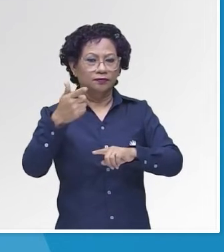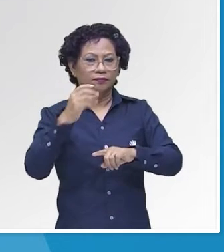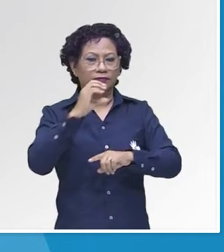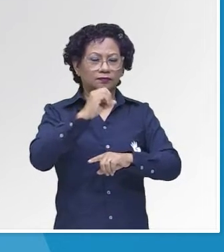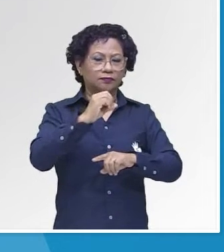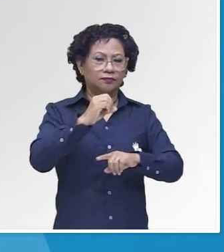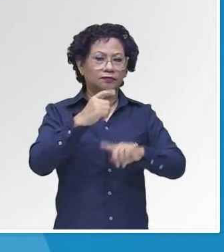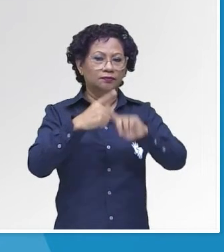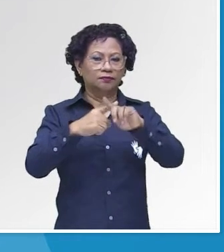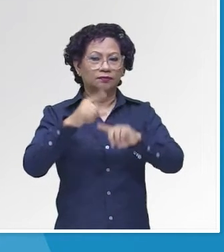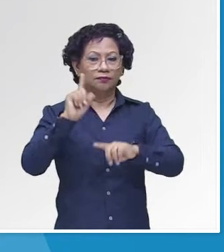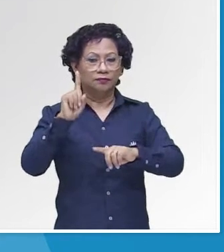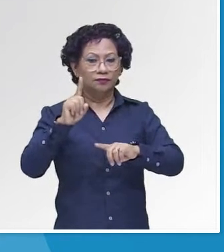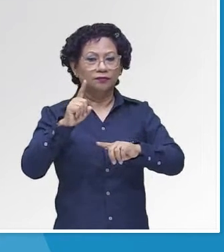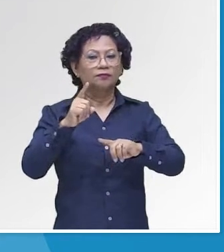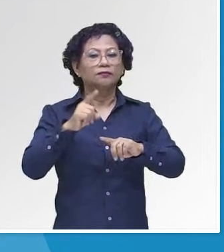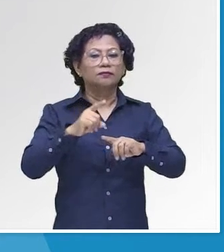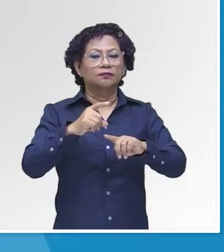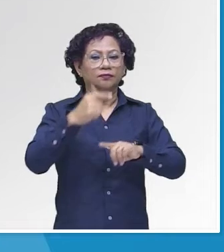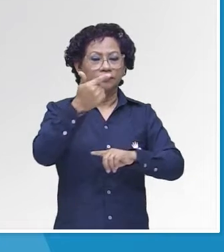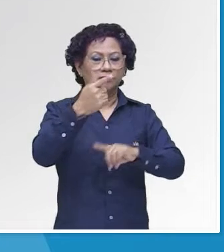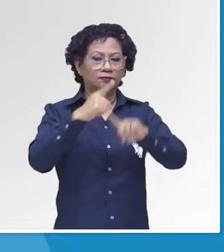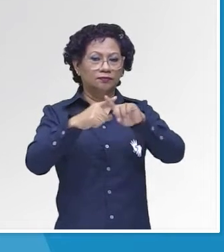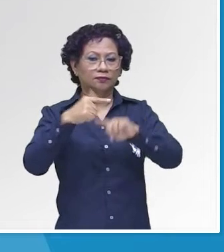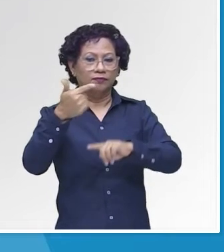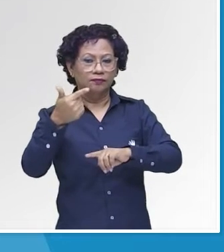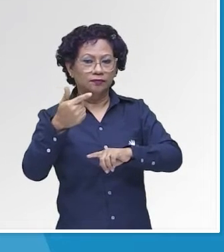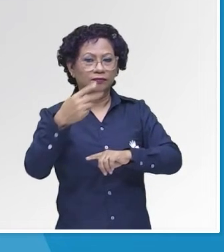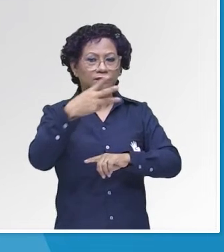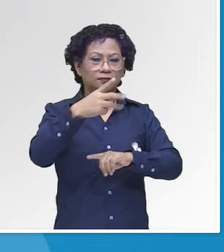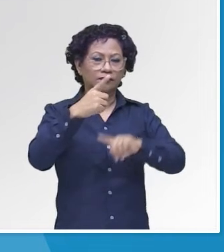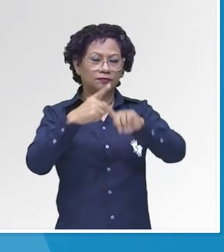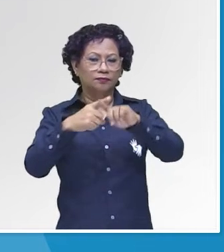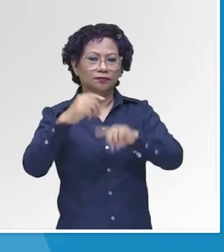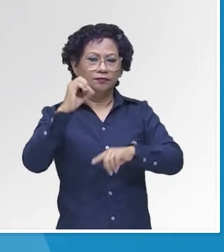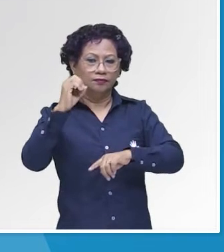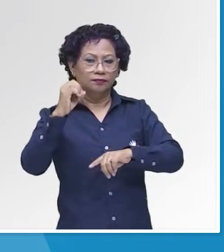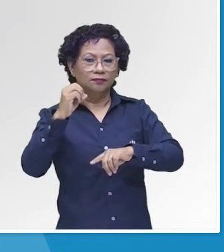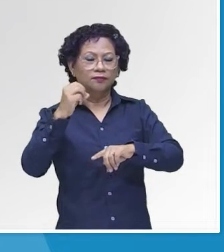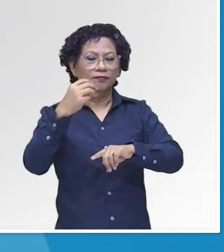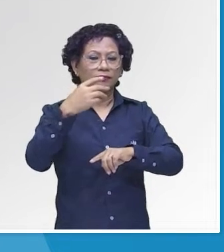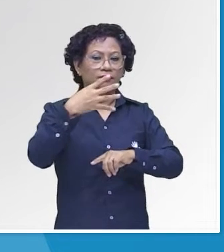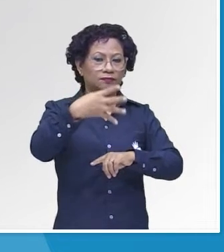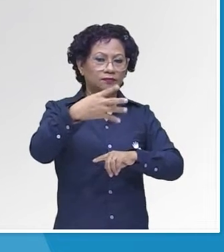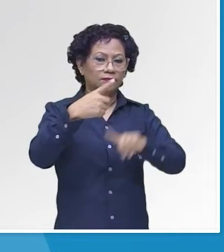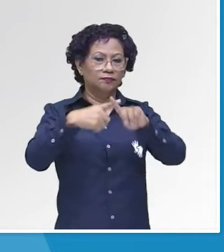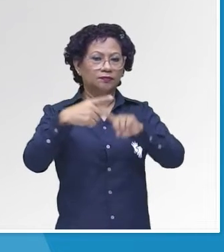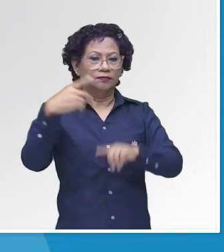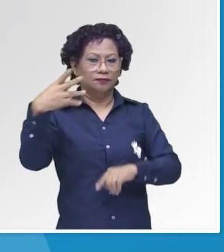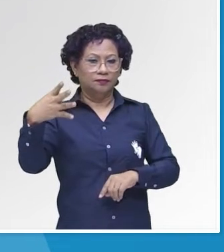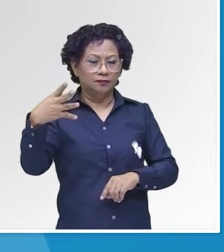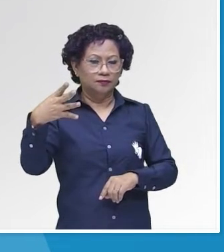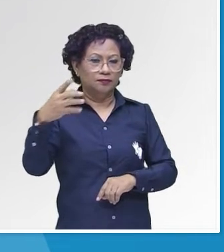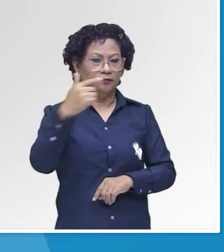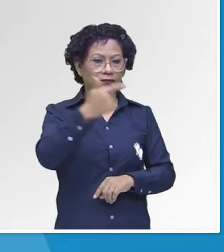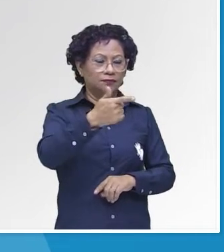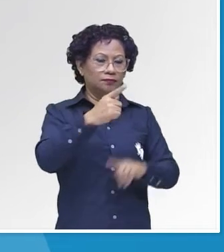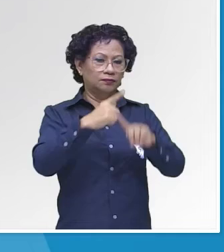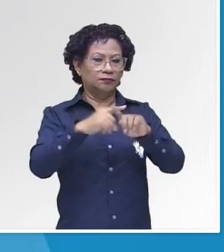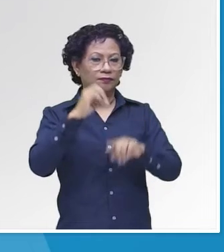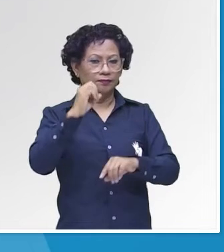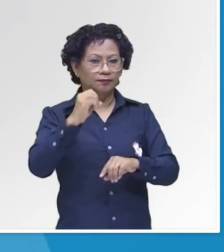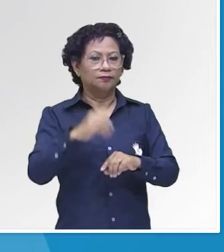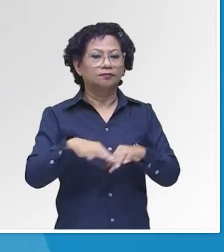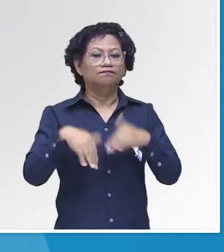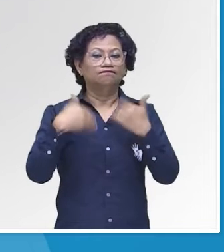time A nesses jogos amistosos e a média de gols sofridos? Então, nós temos duas